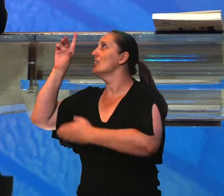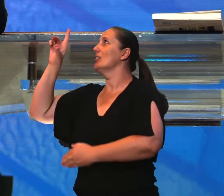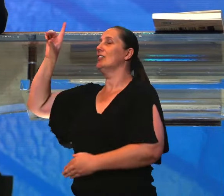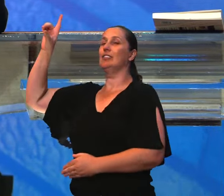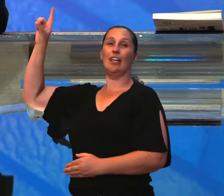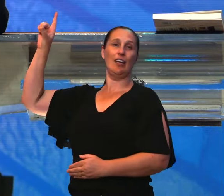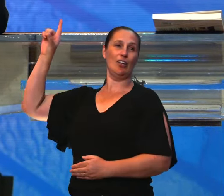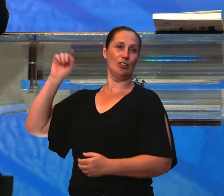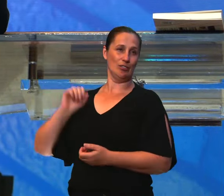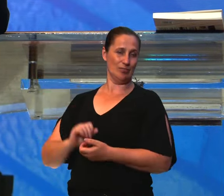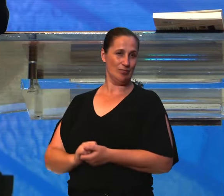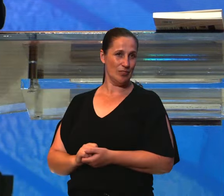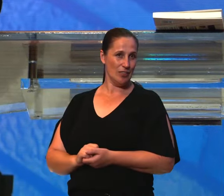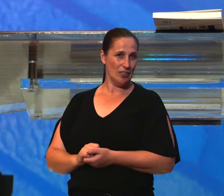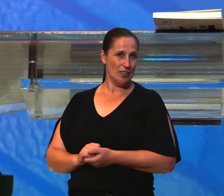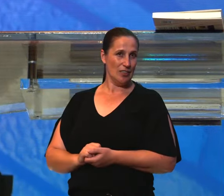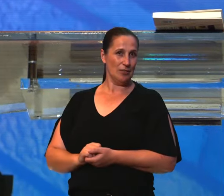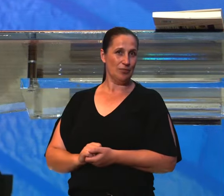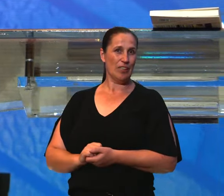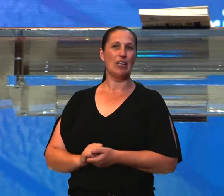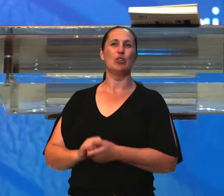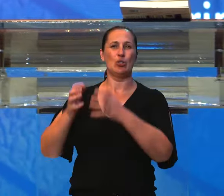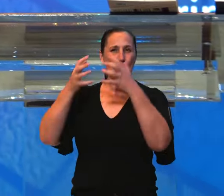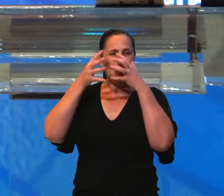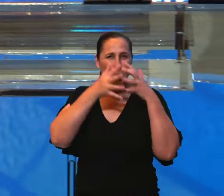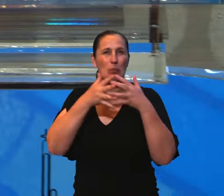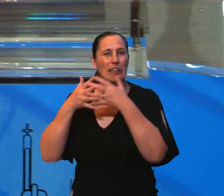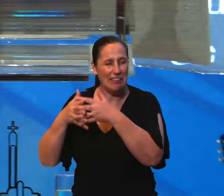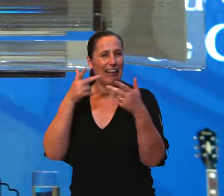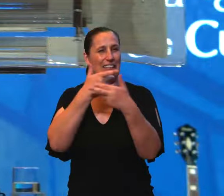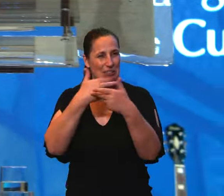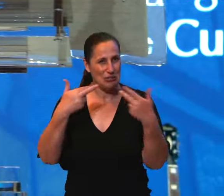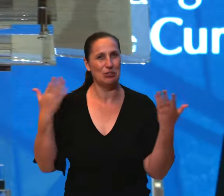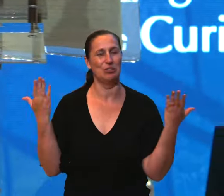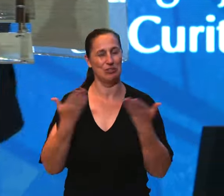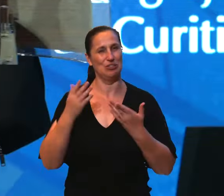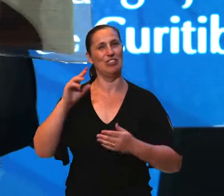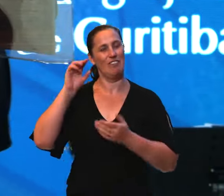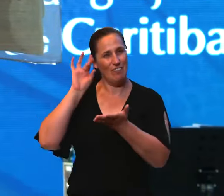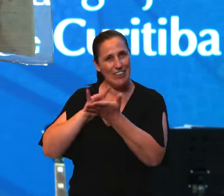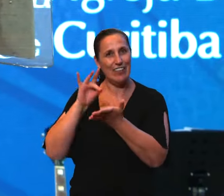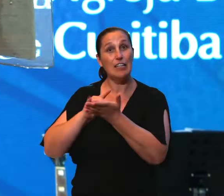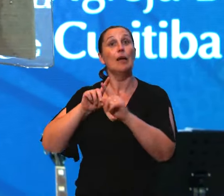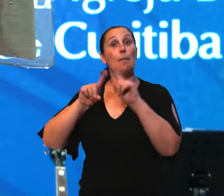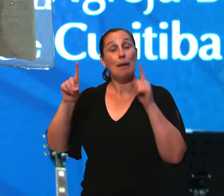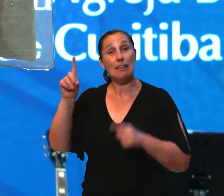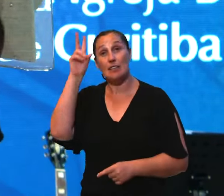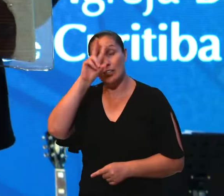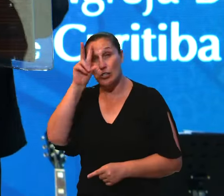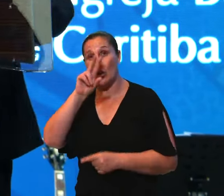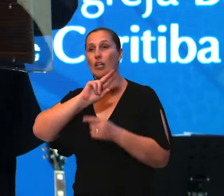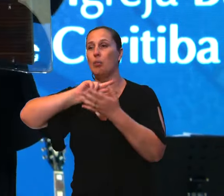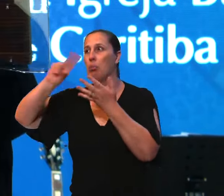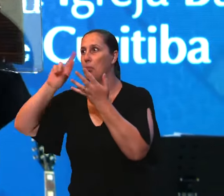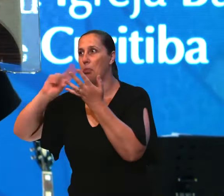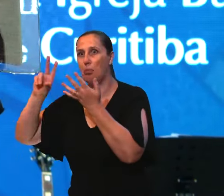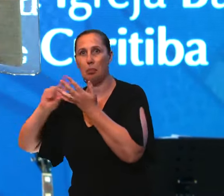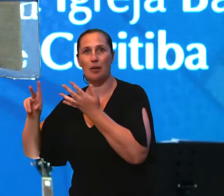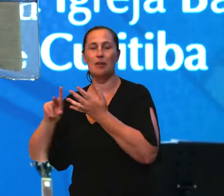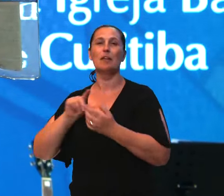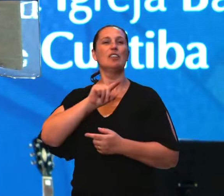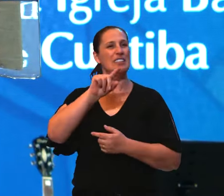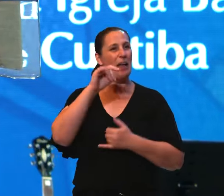da igreja porque hoje em dia dia as coisas estão tão complicadas não é Então mas essa essa história e outras aqui tem para você se